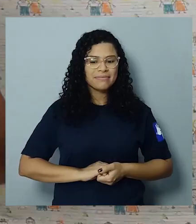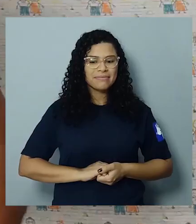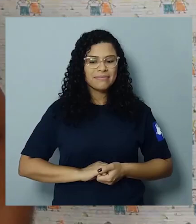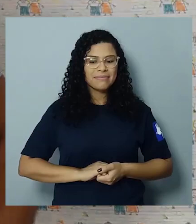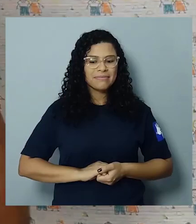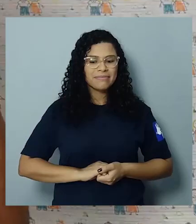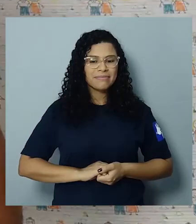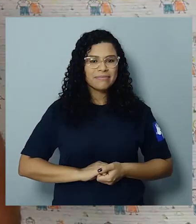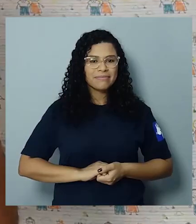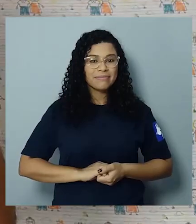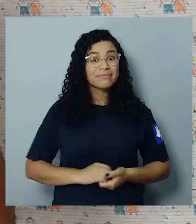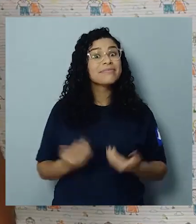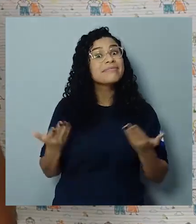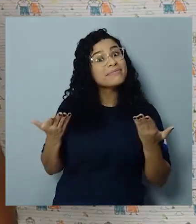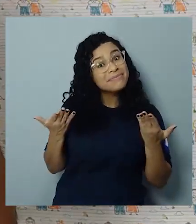G1